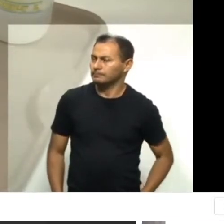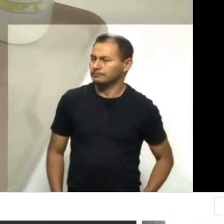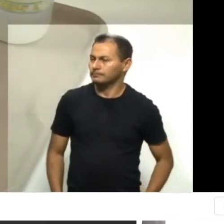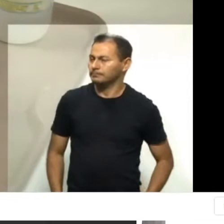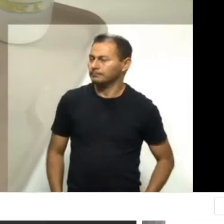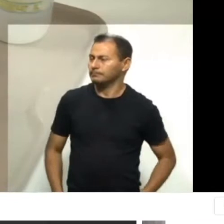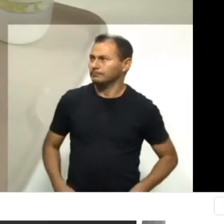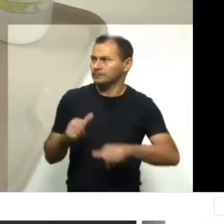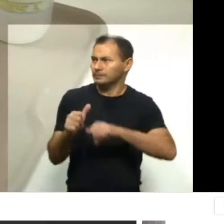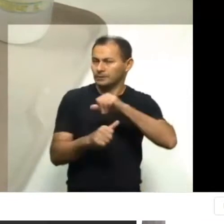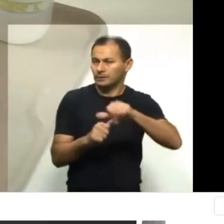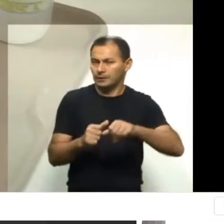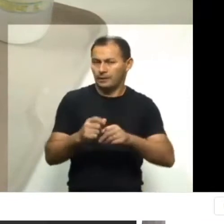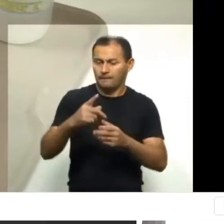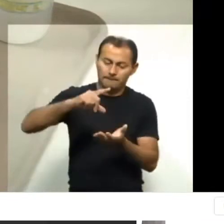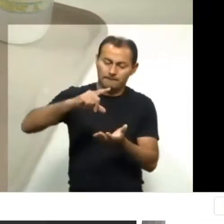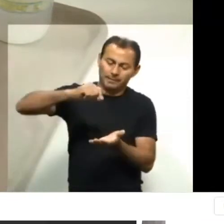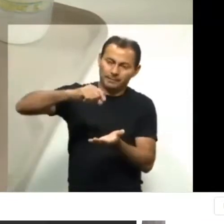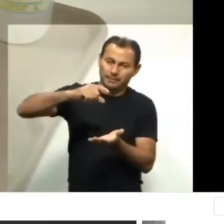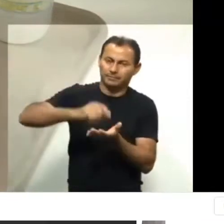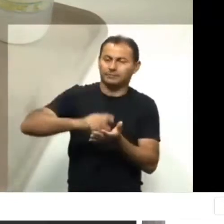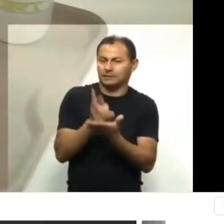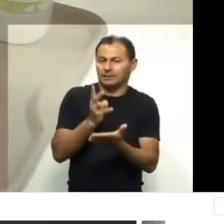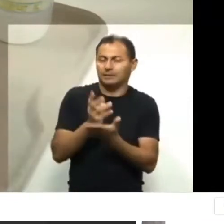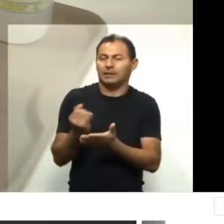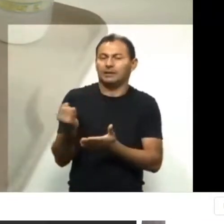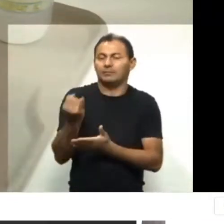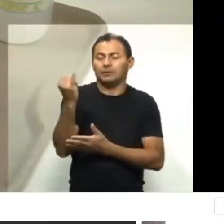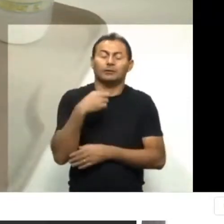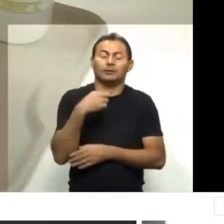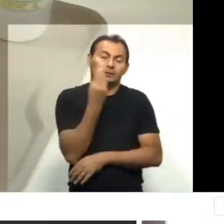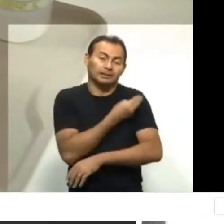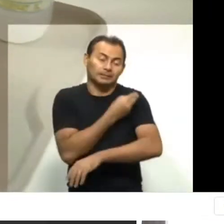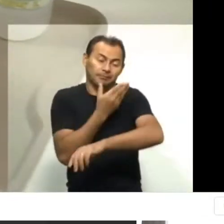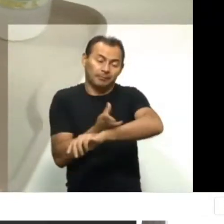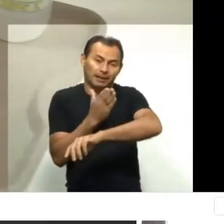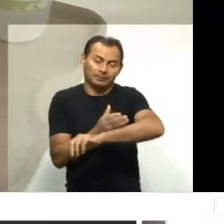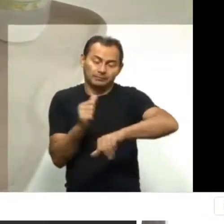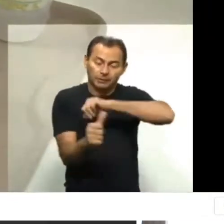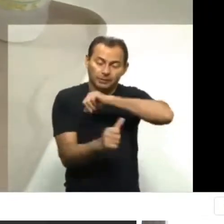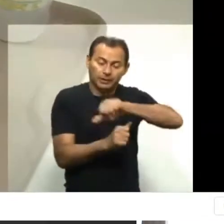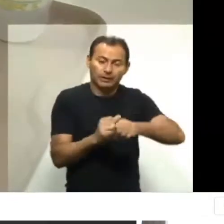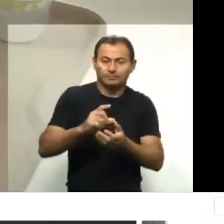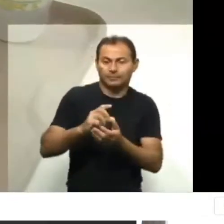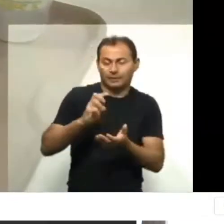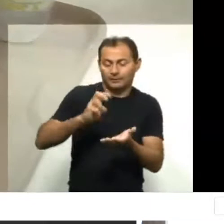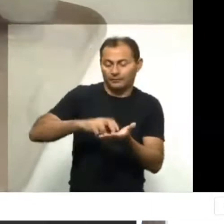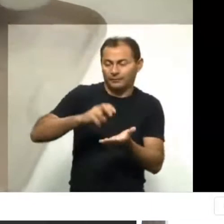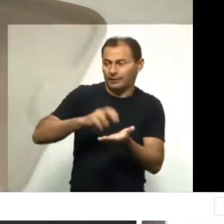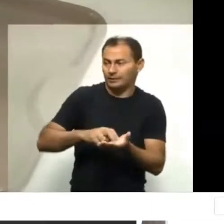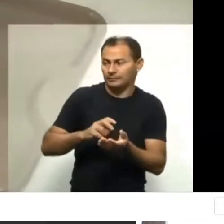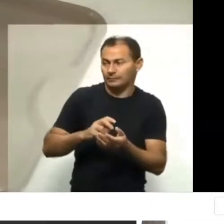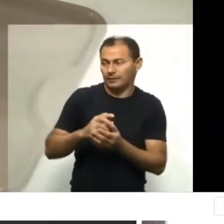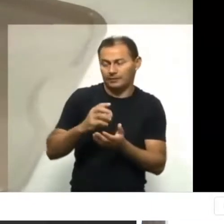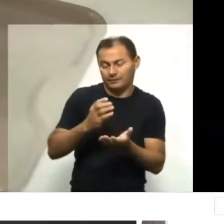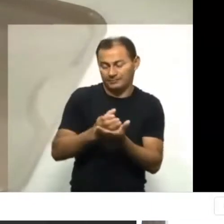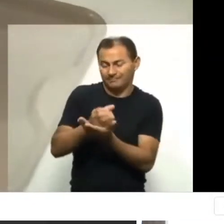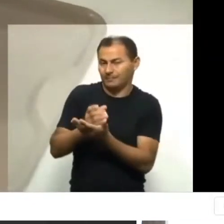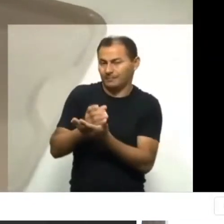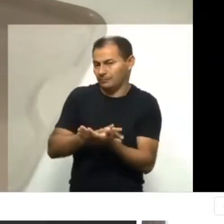Depois eu coloquei, tiro direitinho da pipetadeira, troco a pipeta, né, para não contaminar.